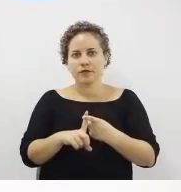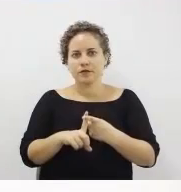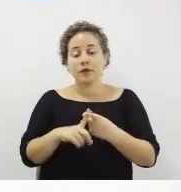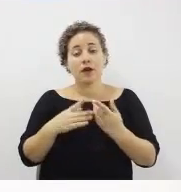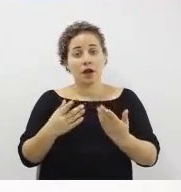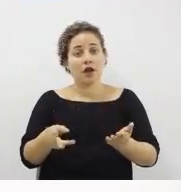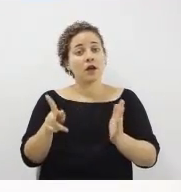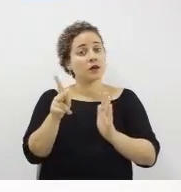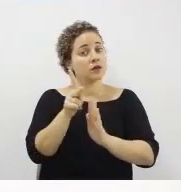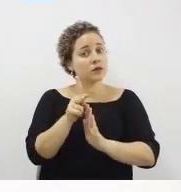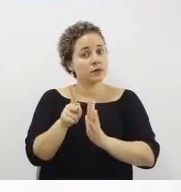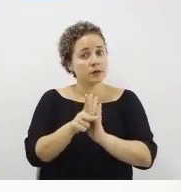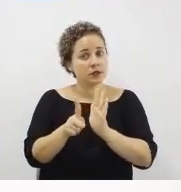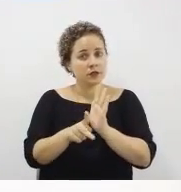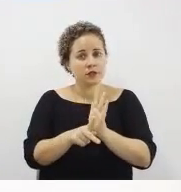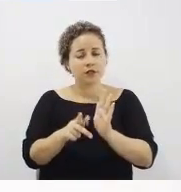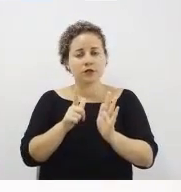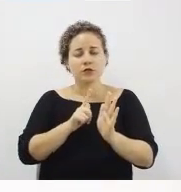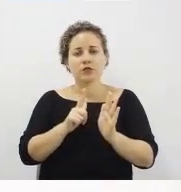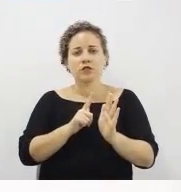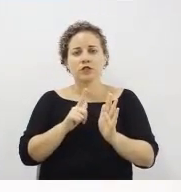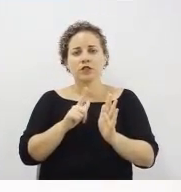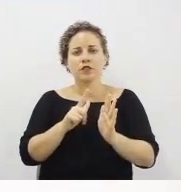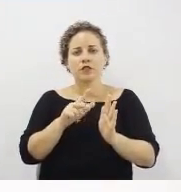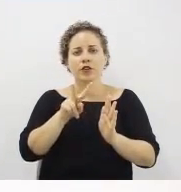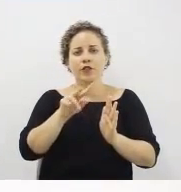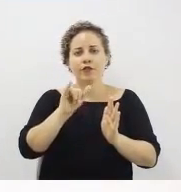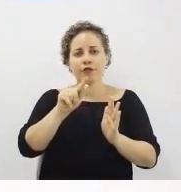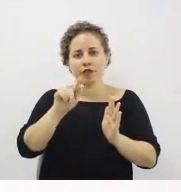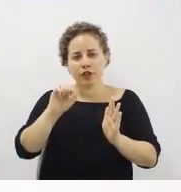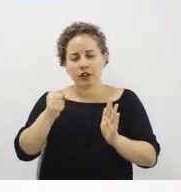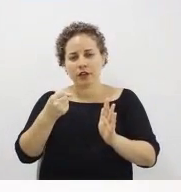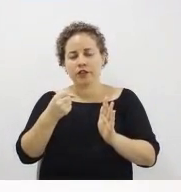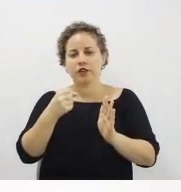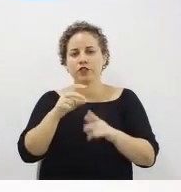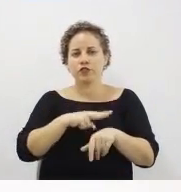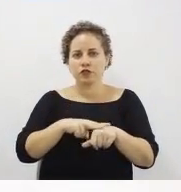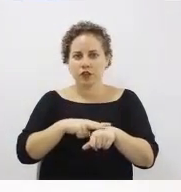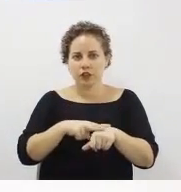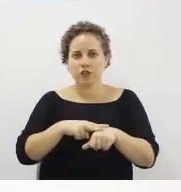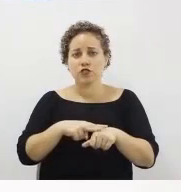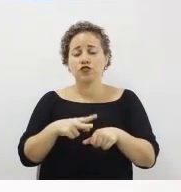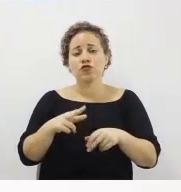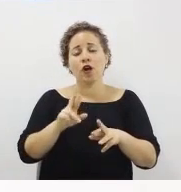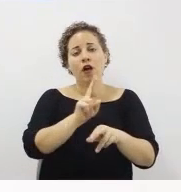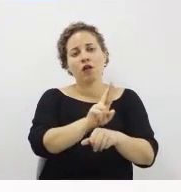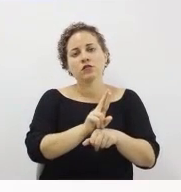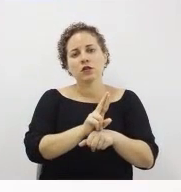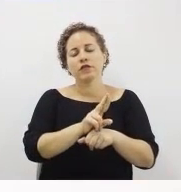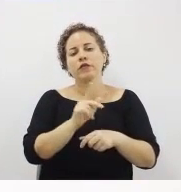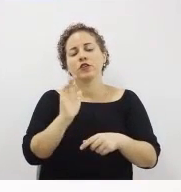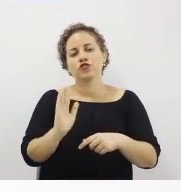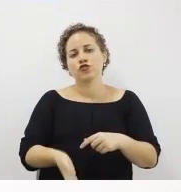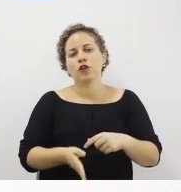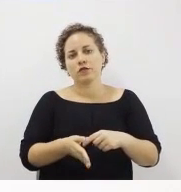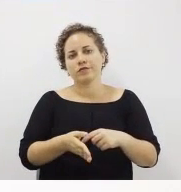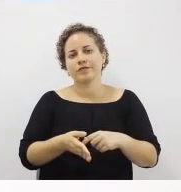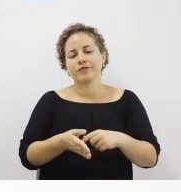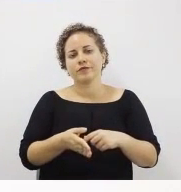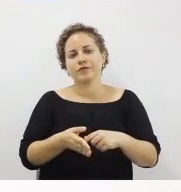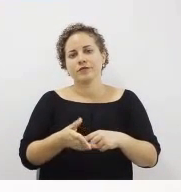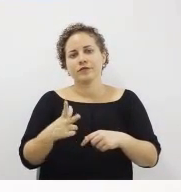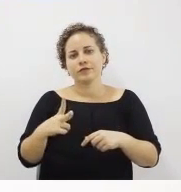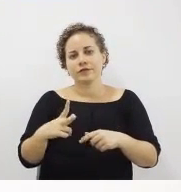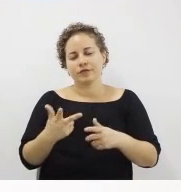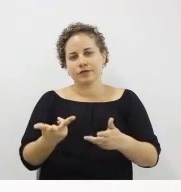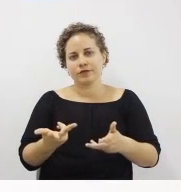a programação de vigas verdes já estava reservada para este cliente que